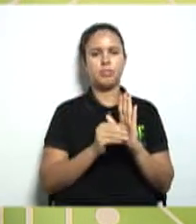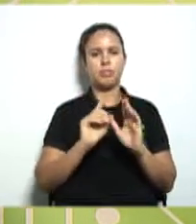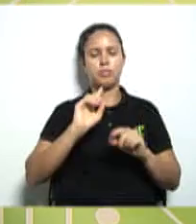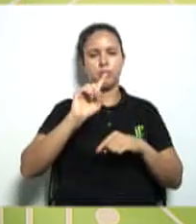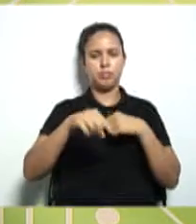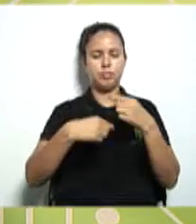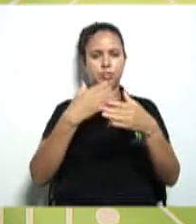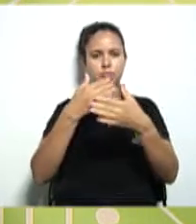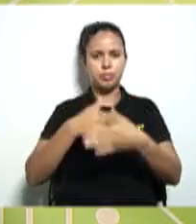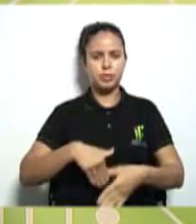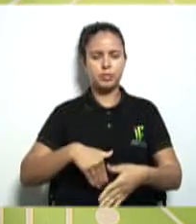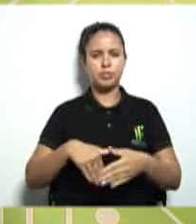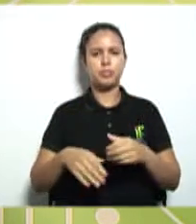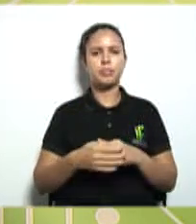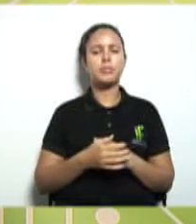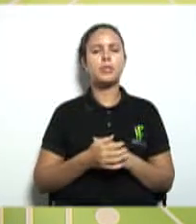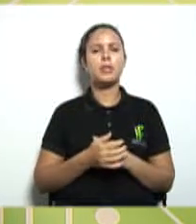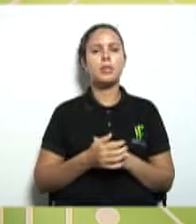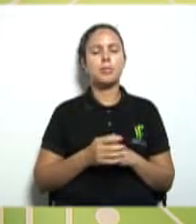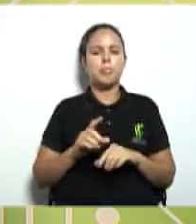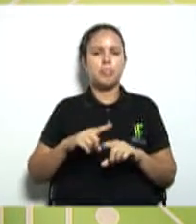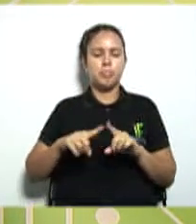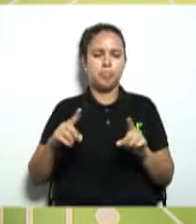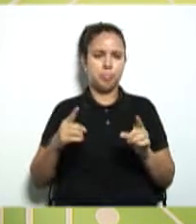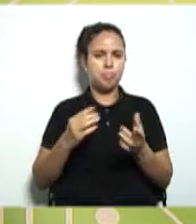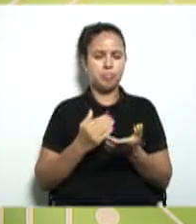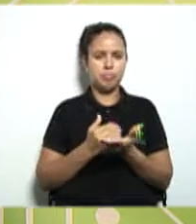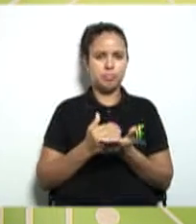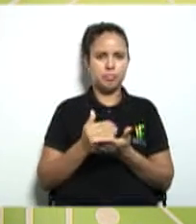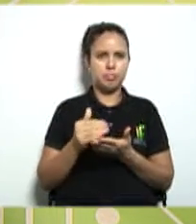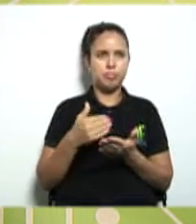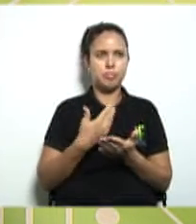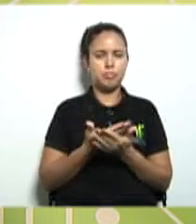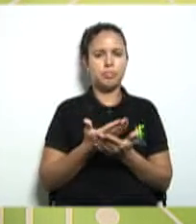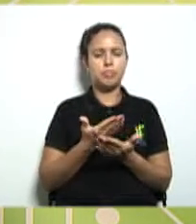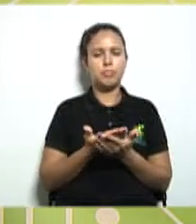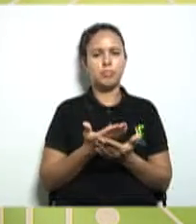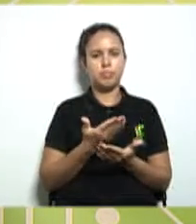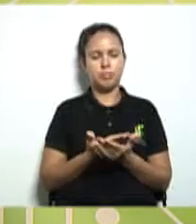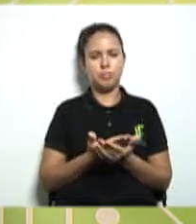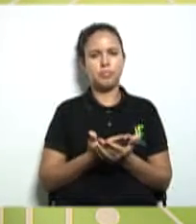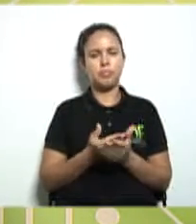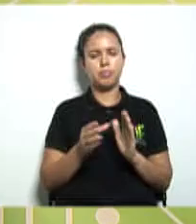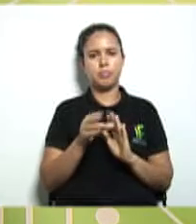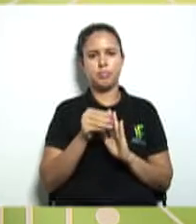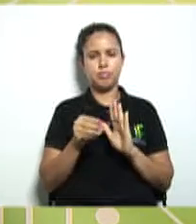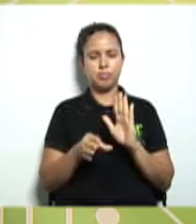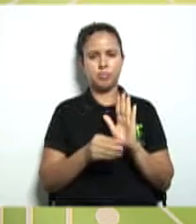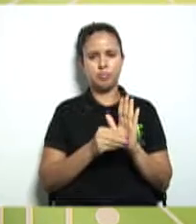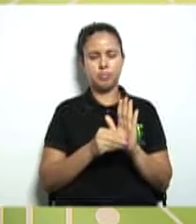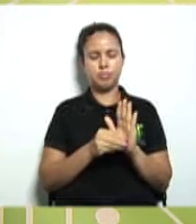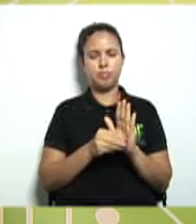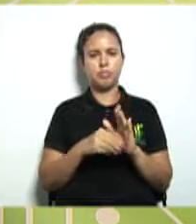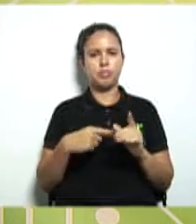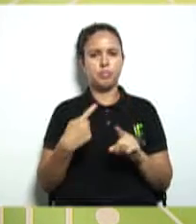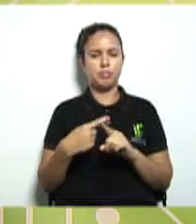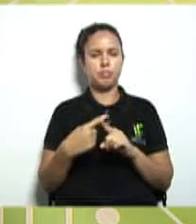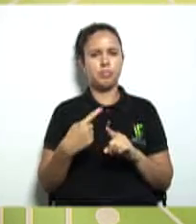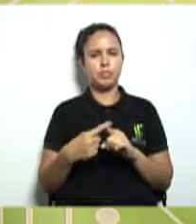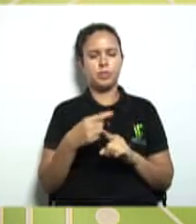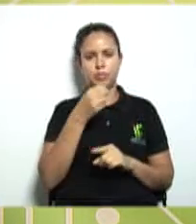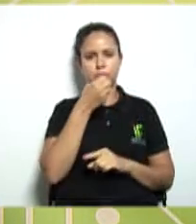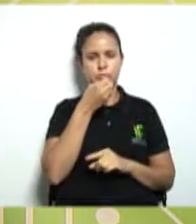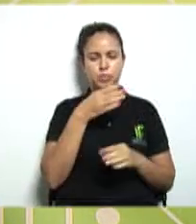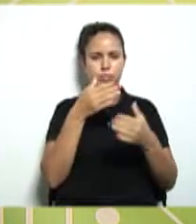avaliação. Mas, desde já comecem a estudando o conteúdo, não é isso? Para que possamos fazer uma boa prova, ou